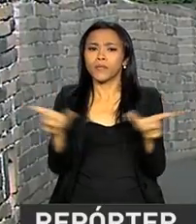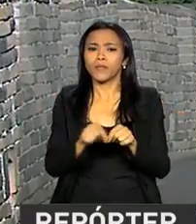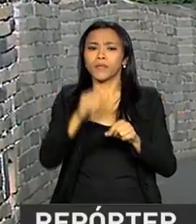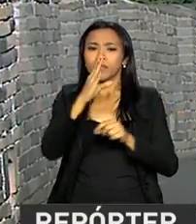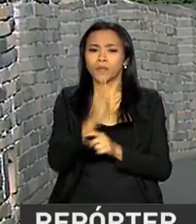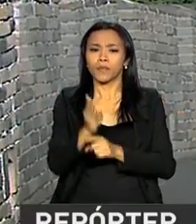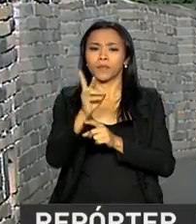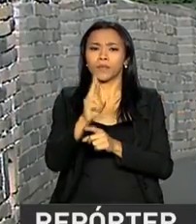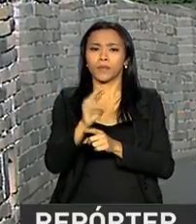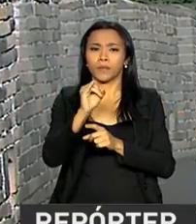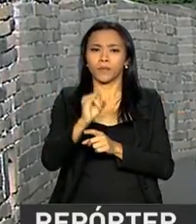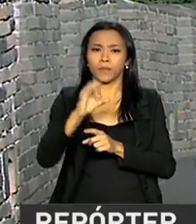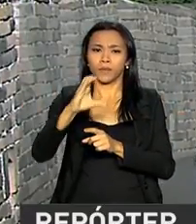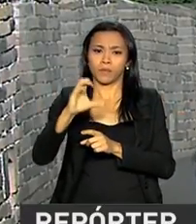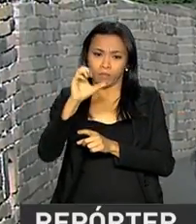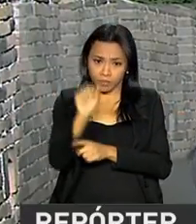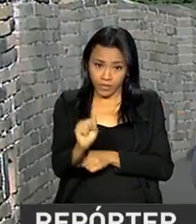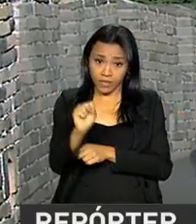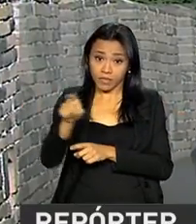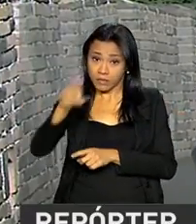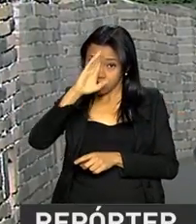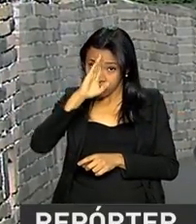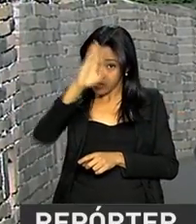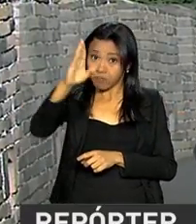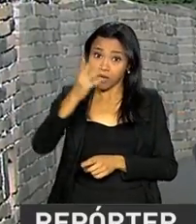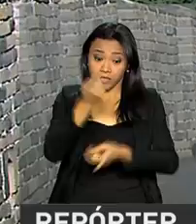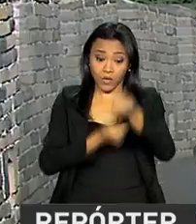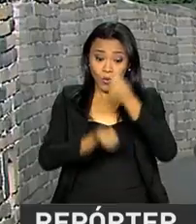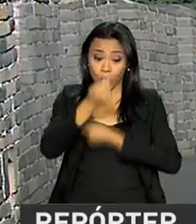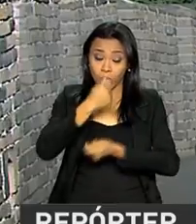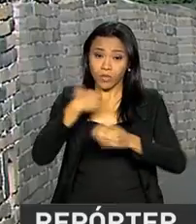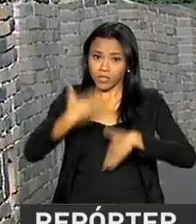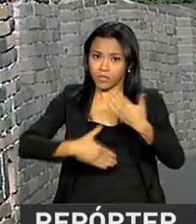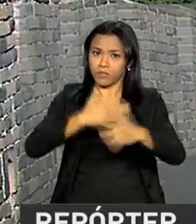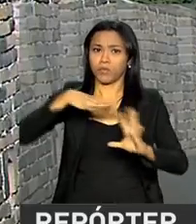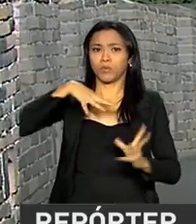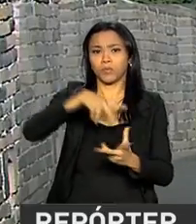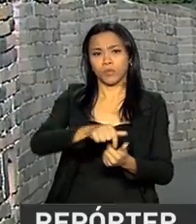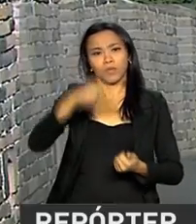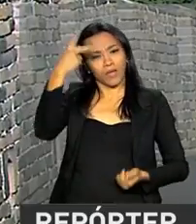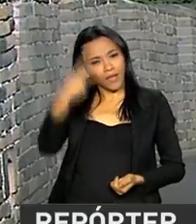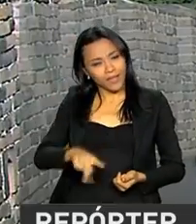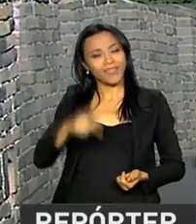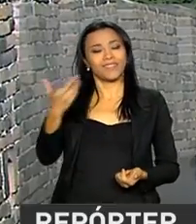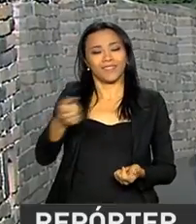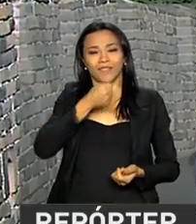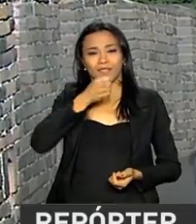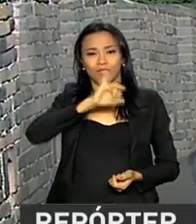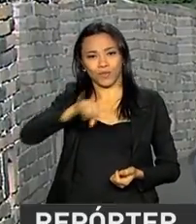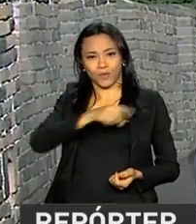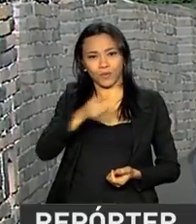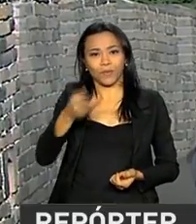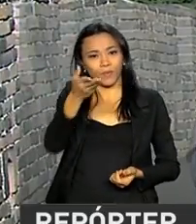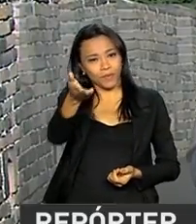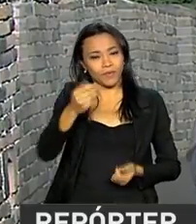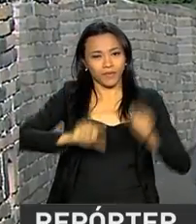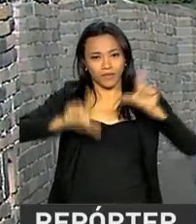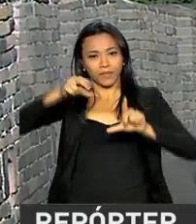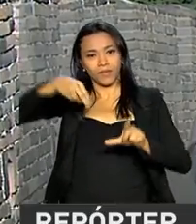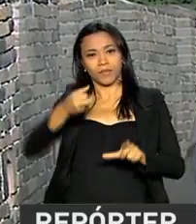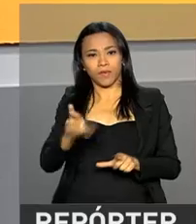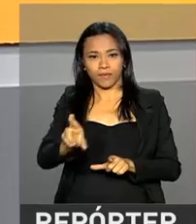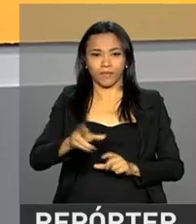grupo das principais economias em desenvolvimento do mundo de pequim na china joão pedro neto para tv